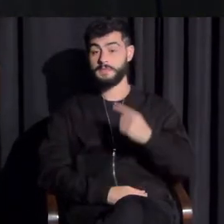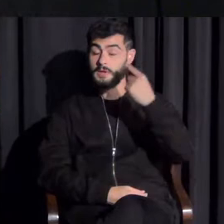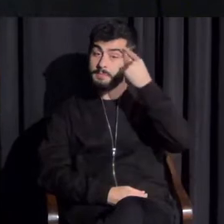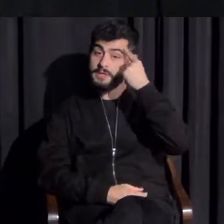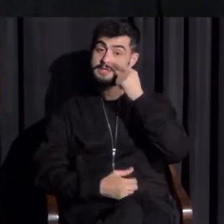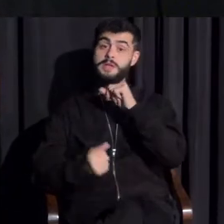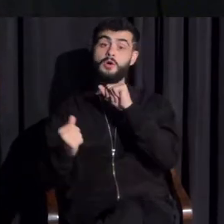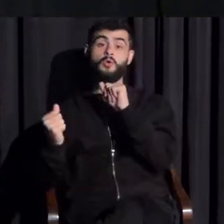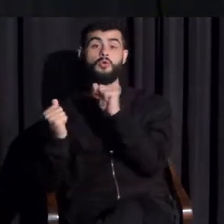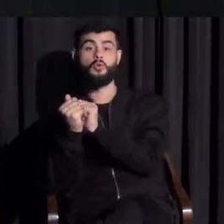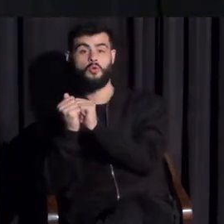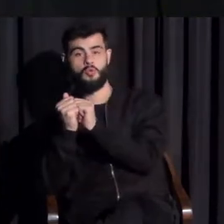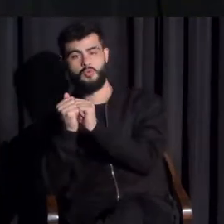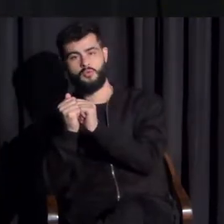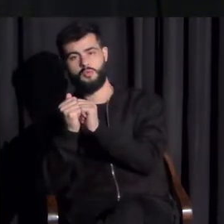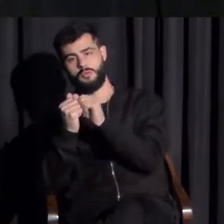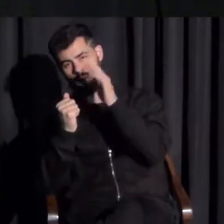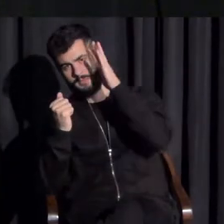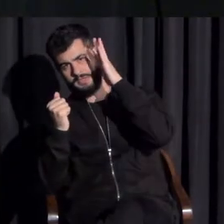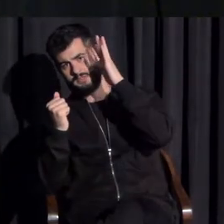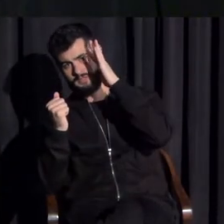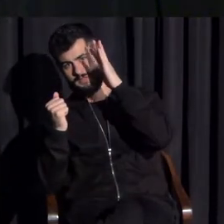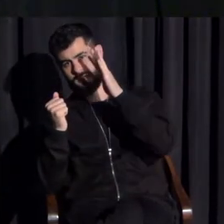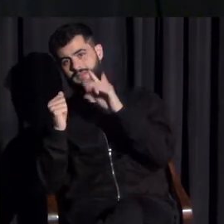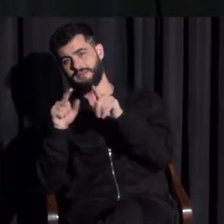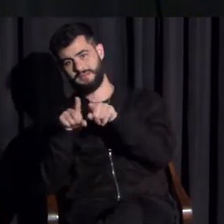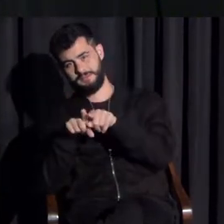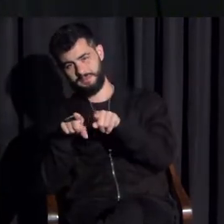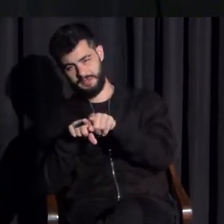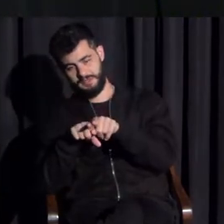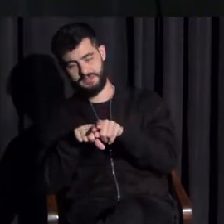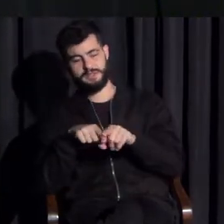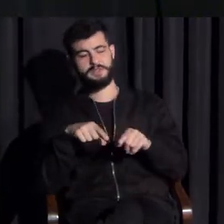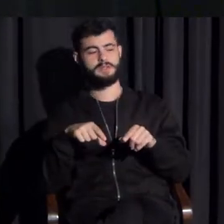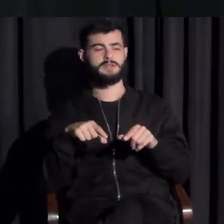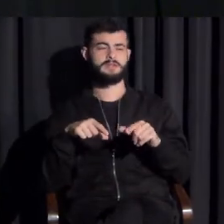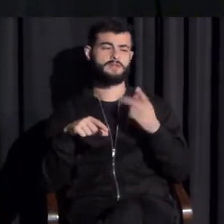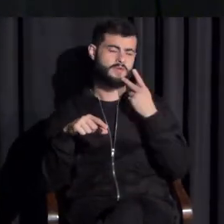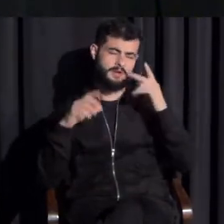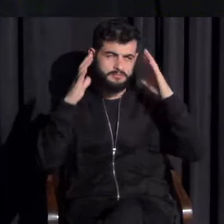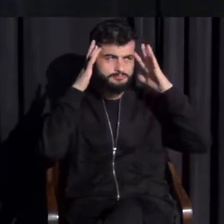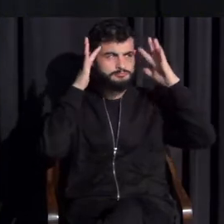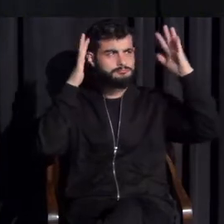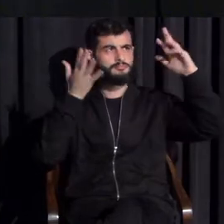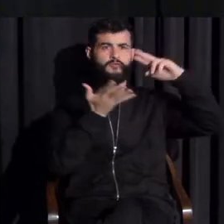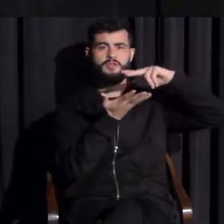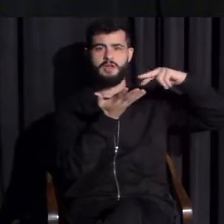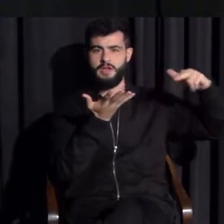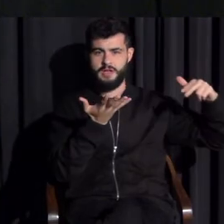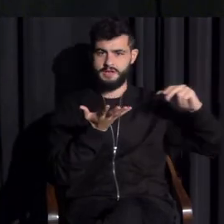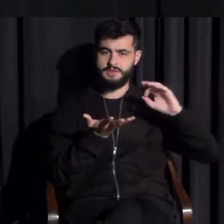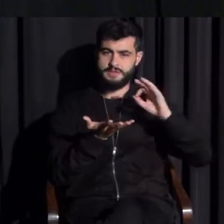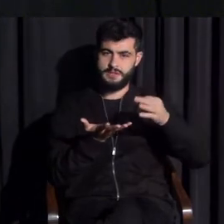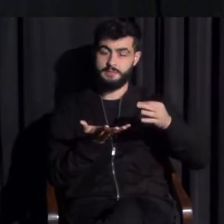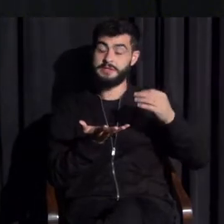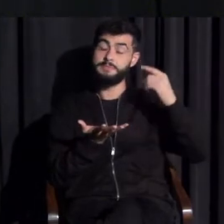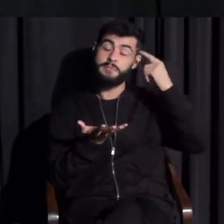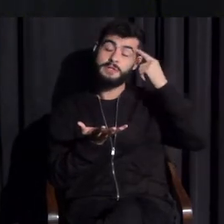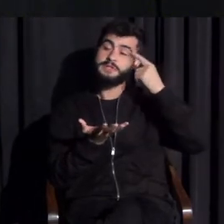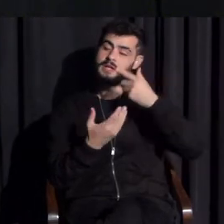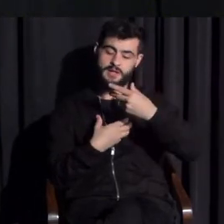eles. E pensarmos, quando você está falando dos imaginários e tudo mais, mas pensarmos sobre o que, que a gente